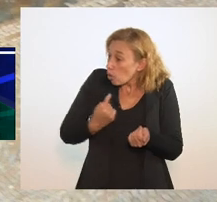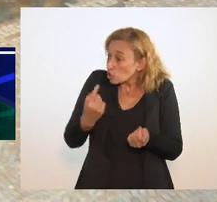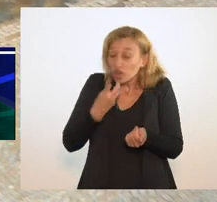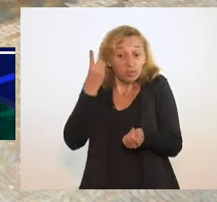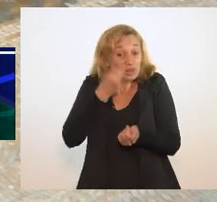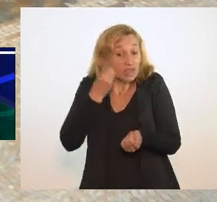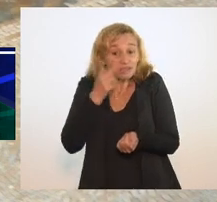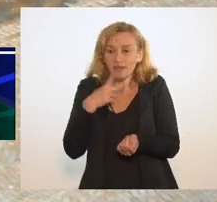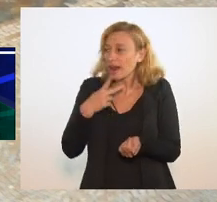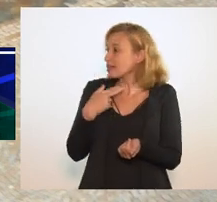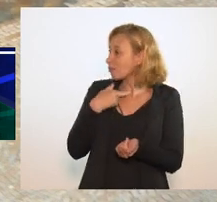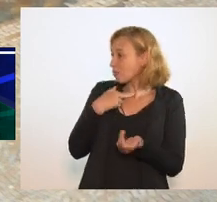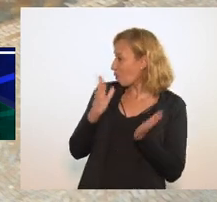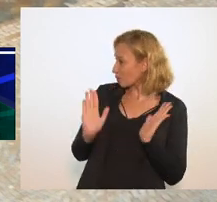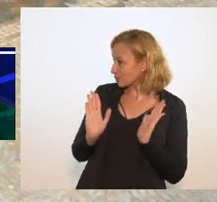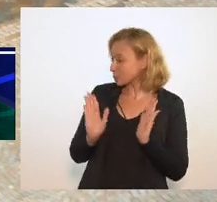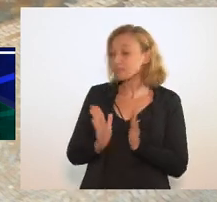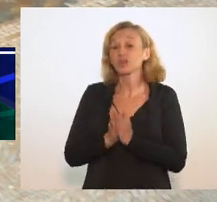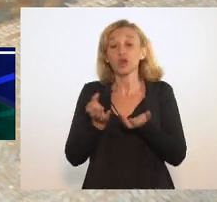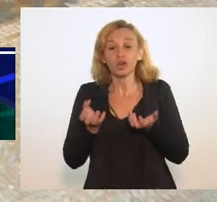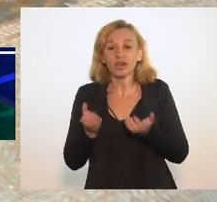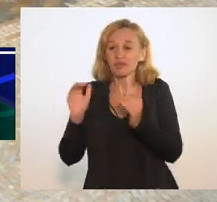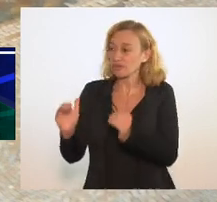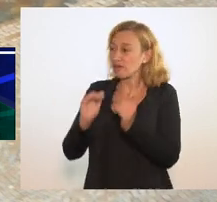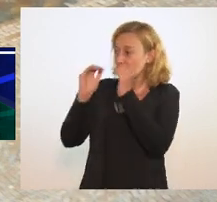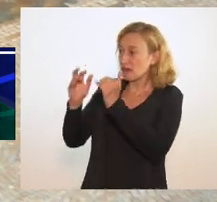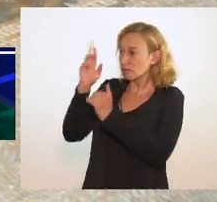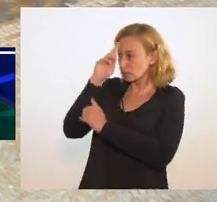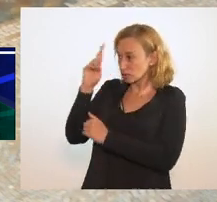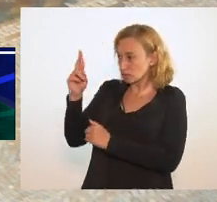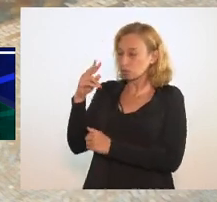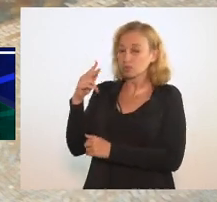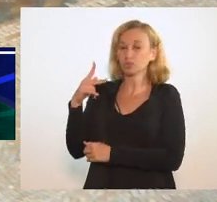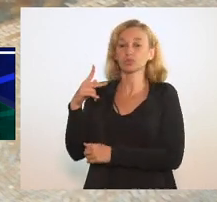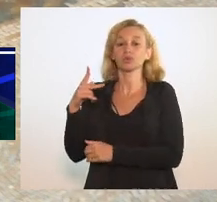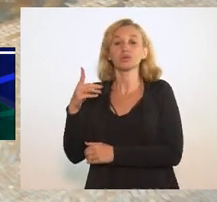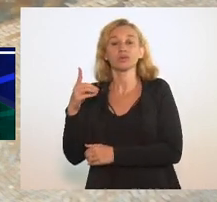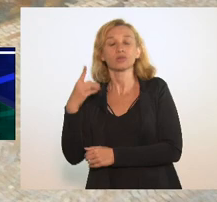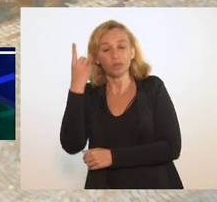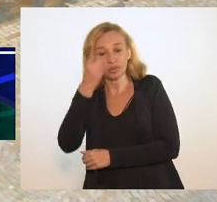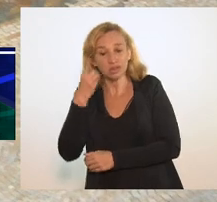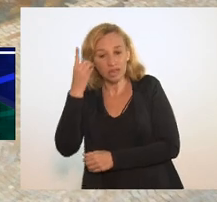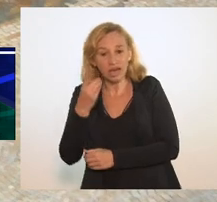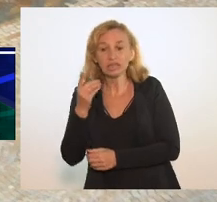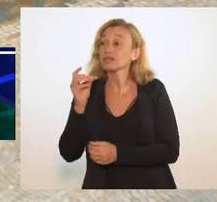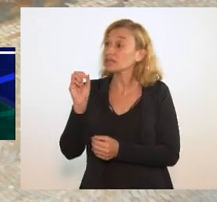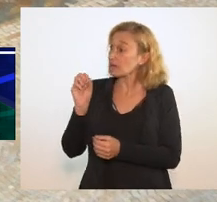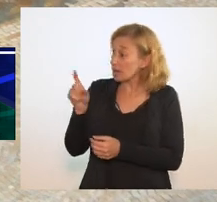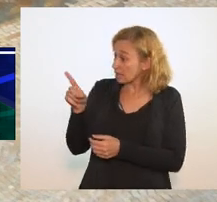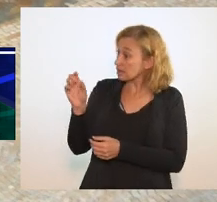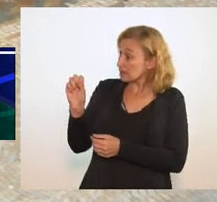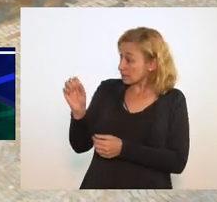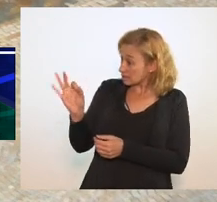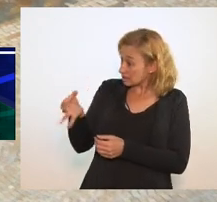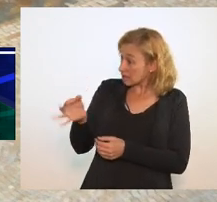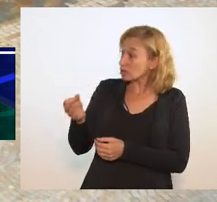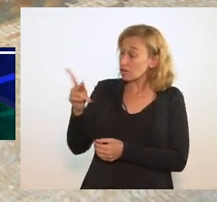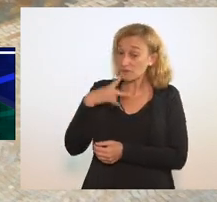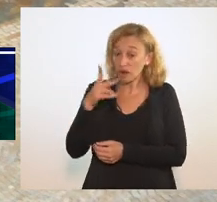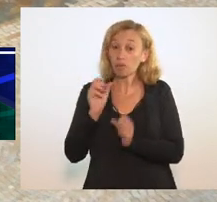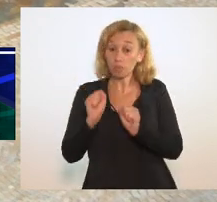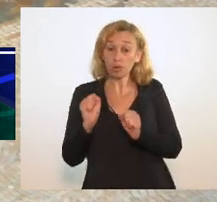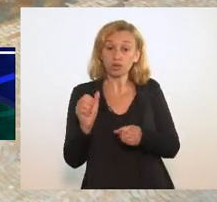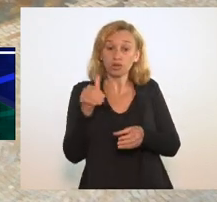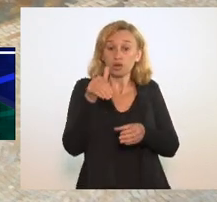dizer. Então, eu quero dizer a Vossa Excelência, cabe razão ao que Vossa Excelência diz. Posso até mudar o meu